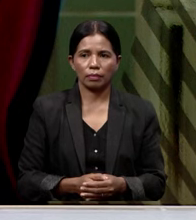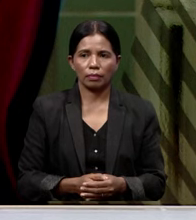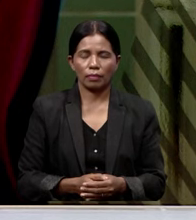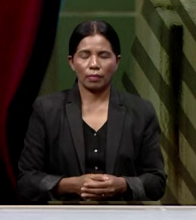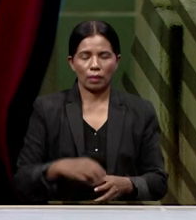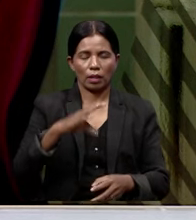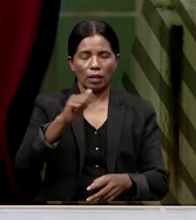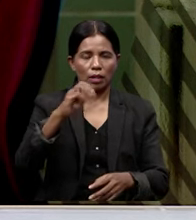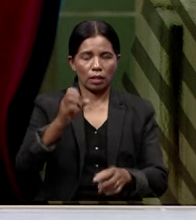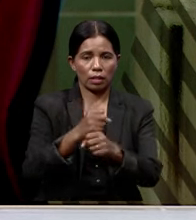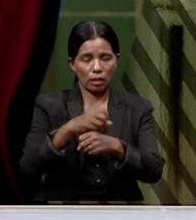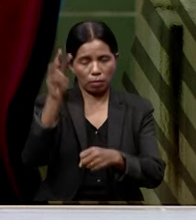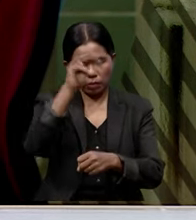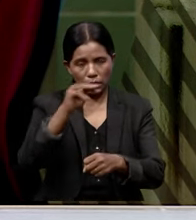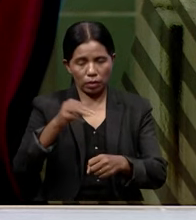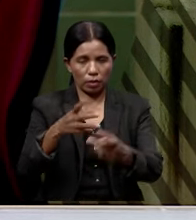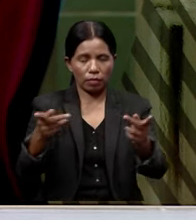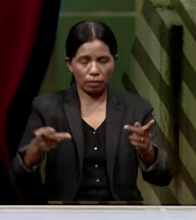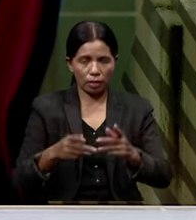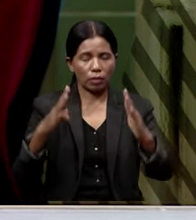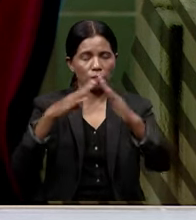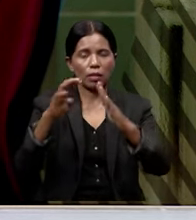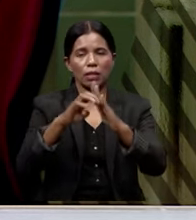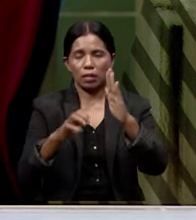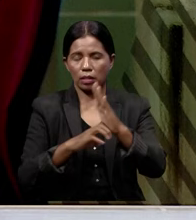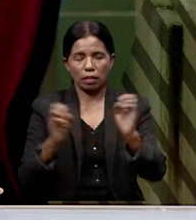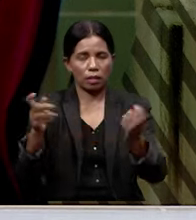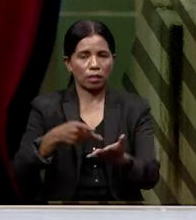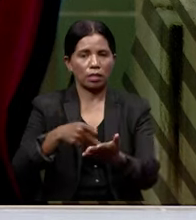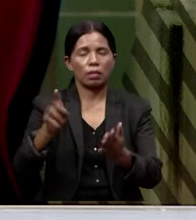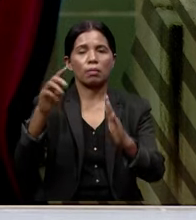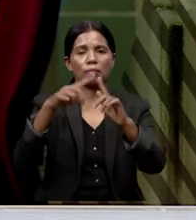Kak se halo monitorização barrai no meu estado na bela halo arrendamento vai estado.